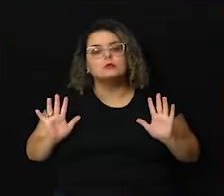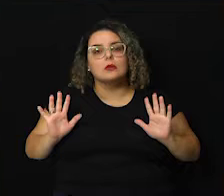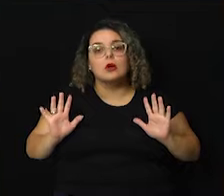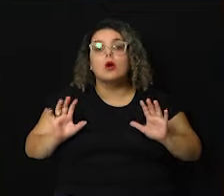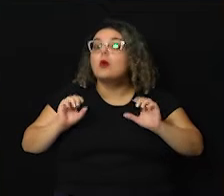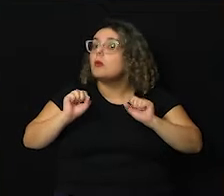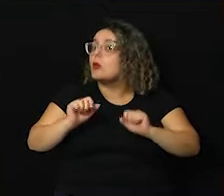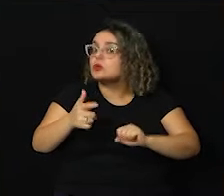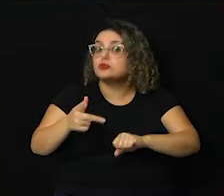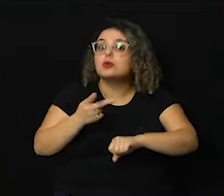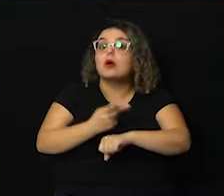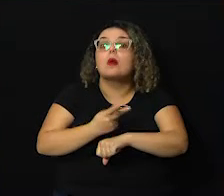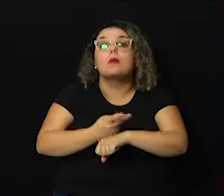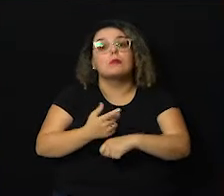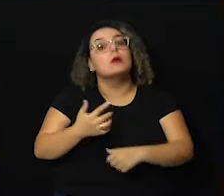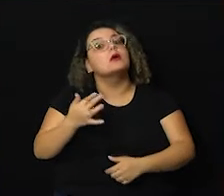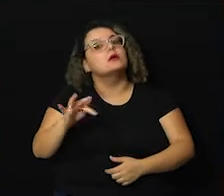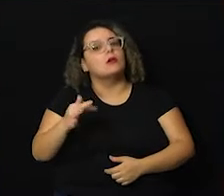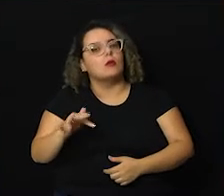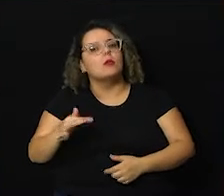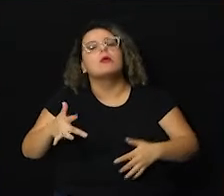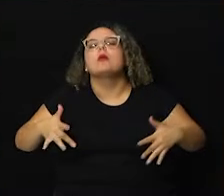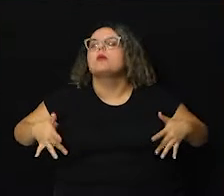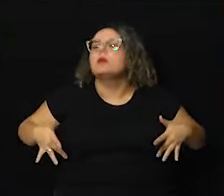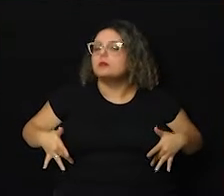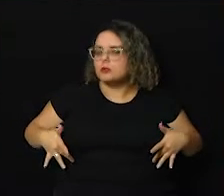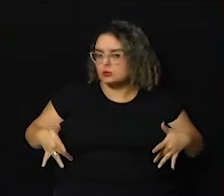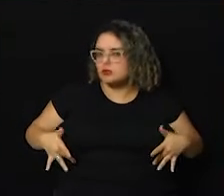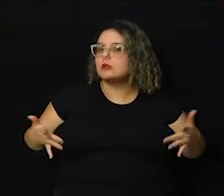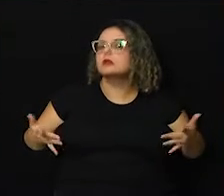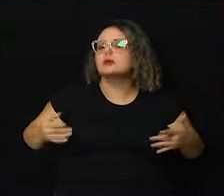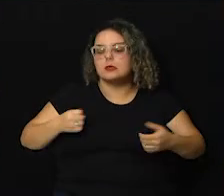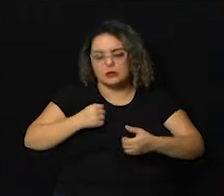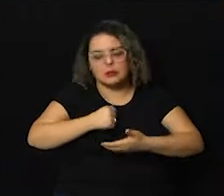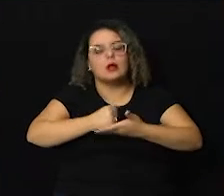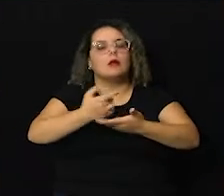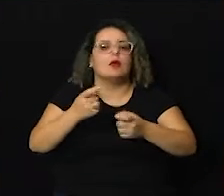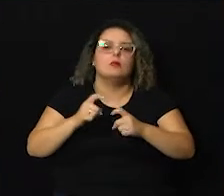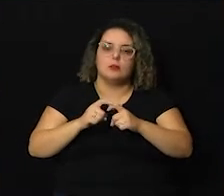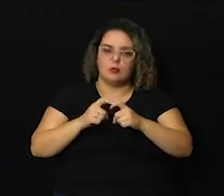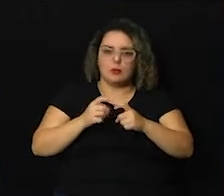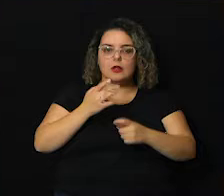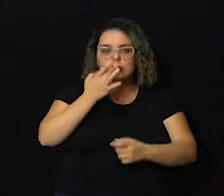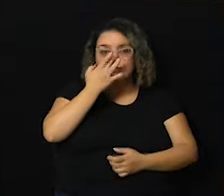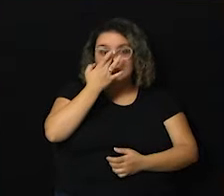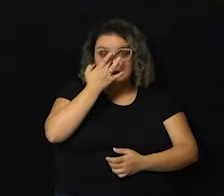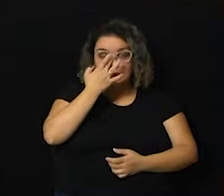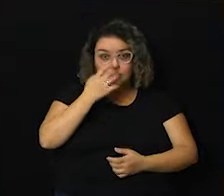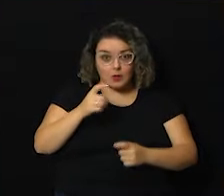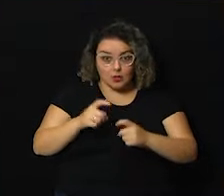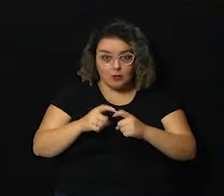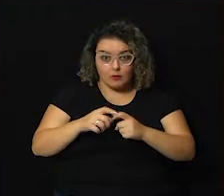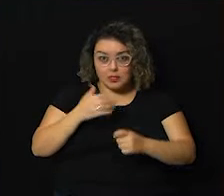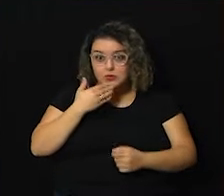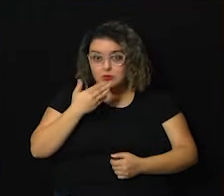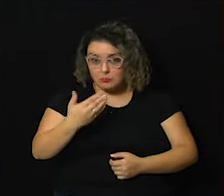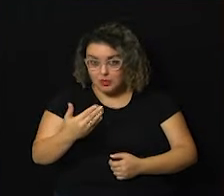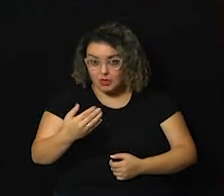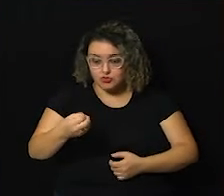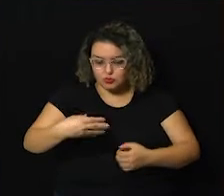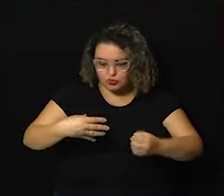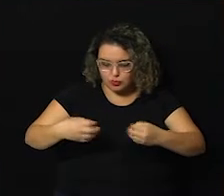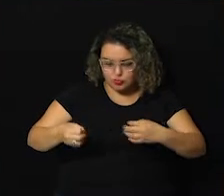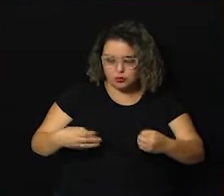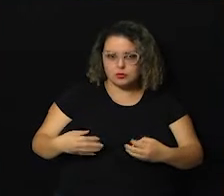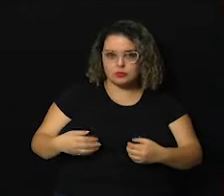umas pedras na vesícula, mas o senhor tem uma lesão renal e precisa levar isso para o médico. Normalmente, o médico que solicita esse exame,